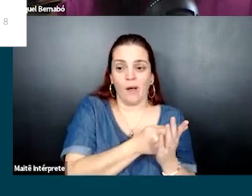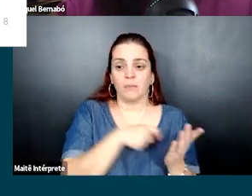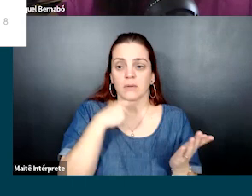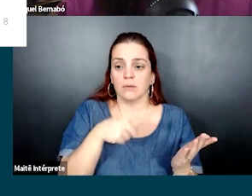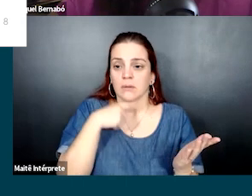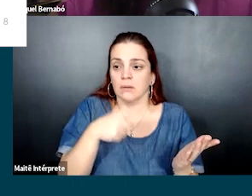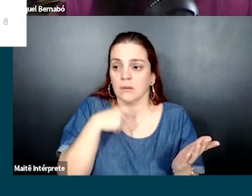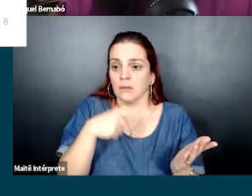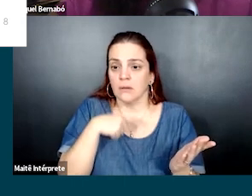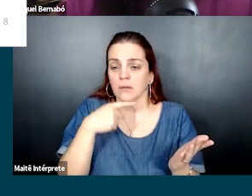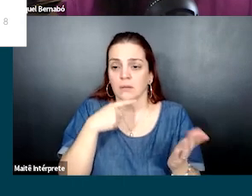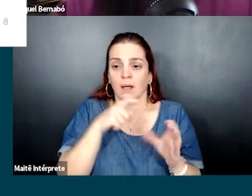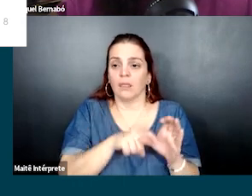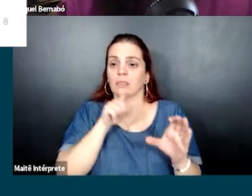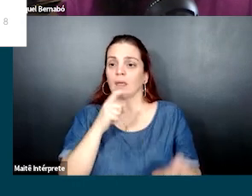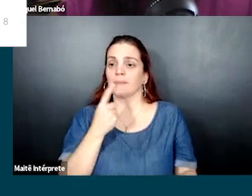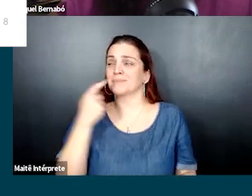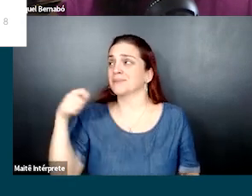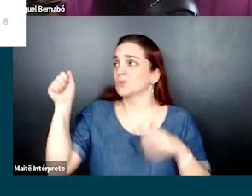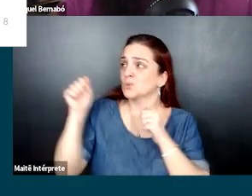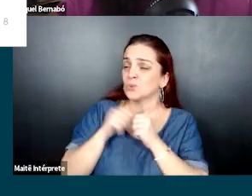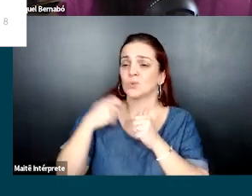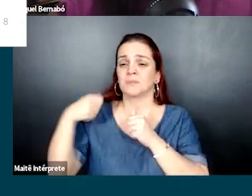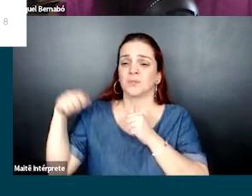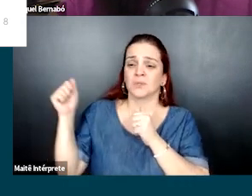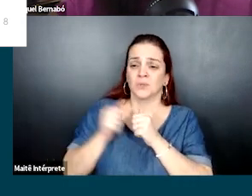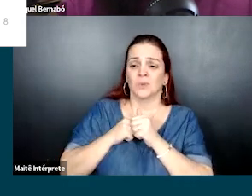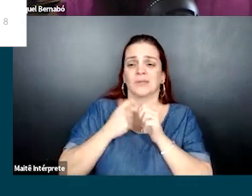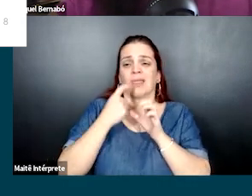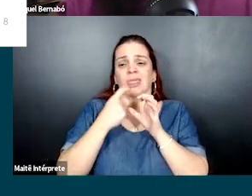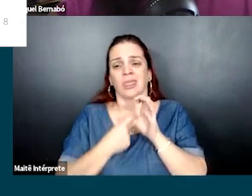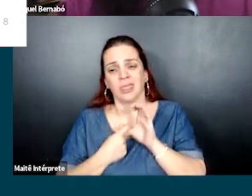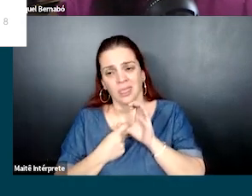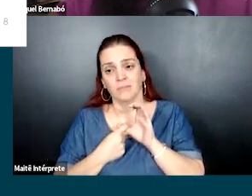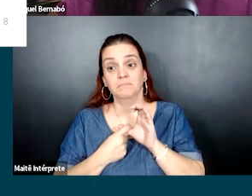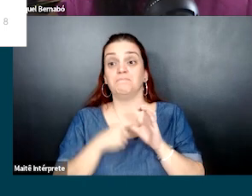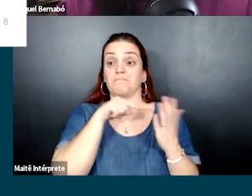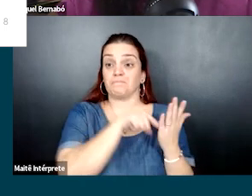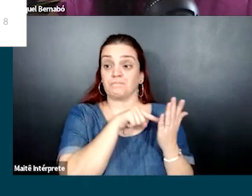experimentar com constância na rotina, no dia a dia delas, uma independência de outras pessoas,